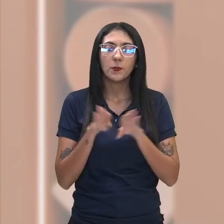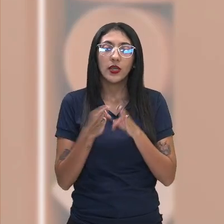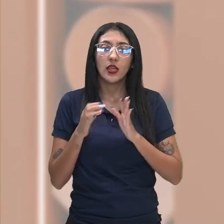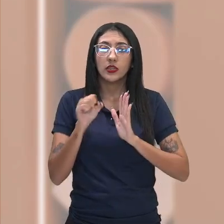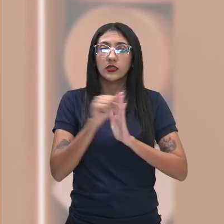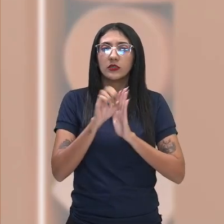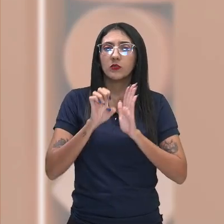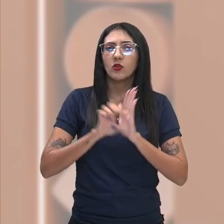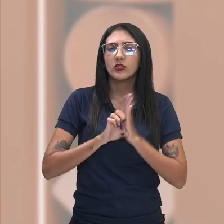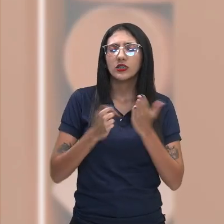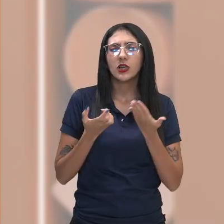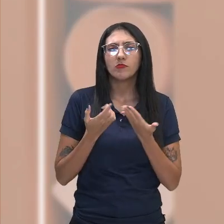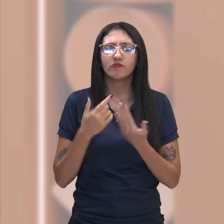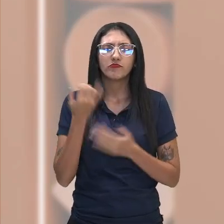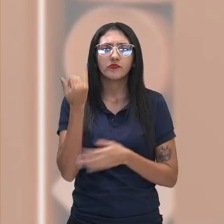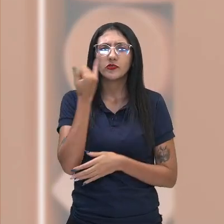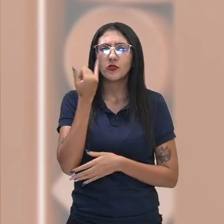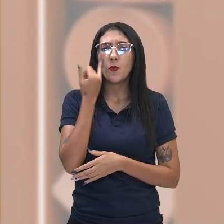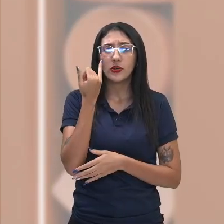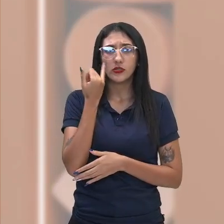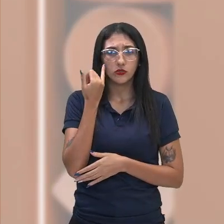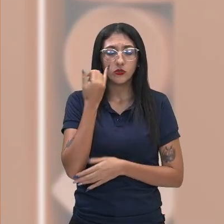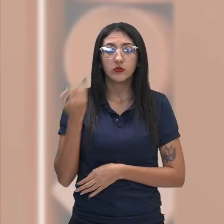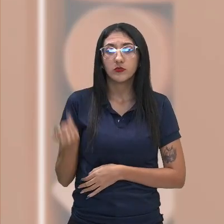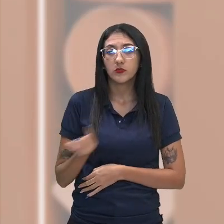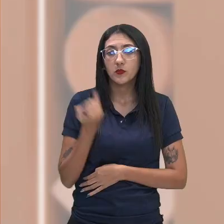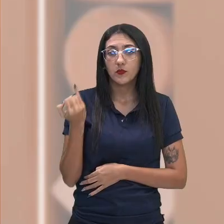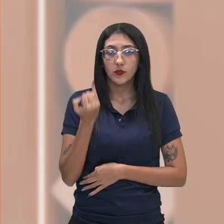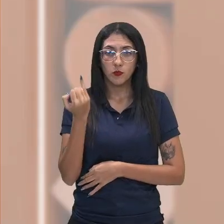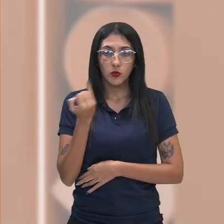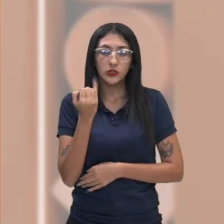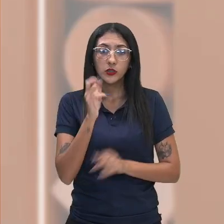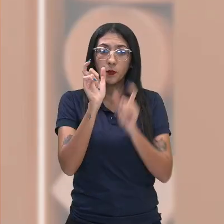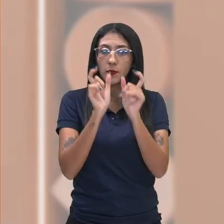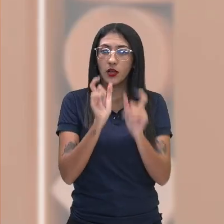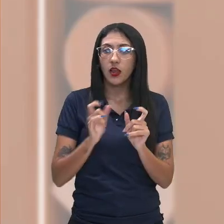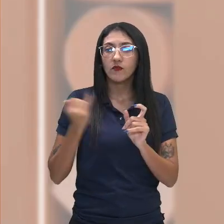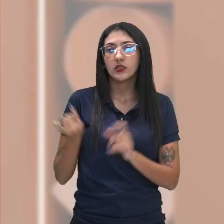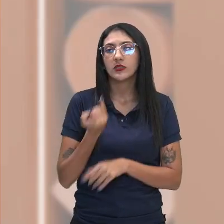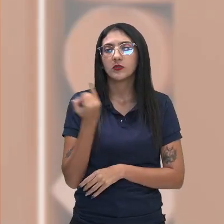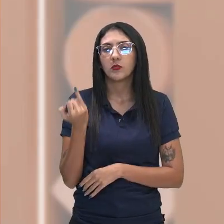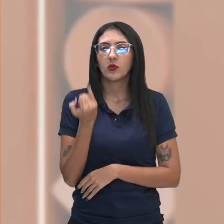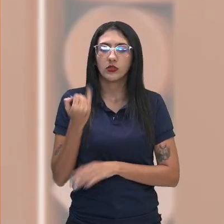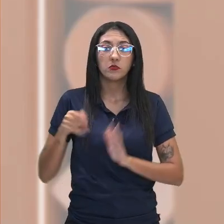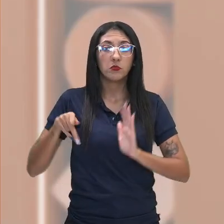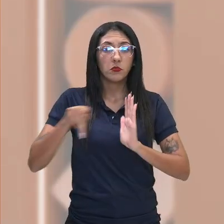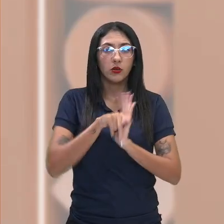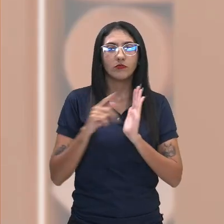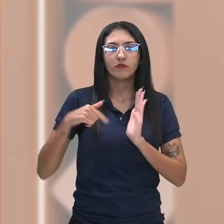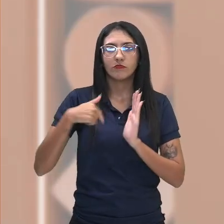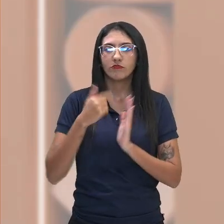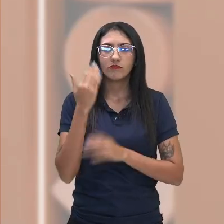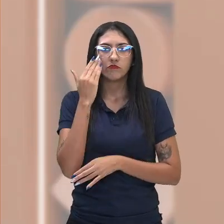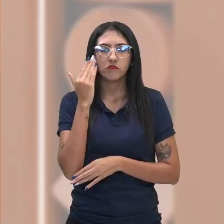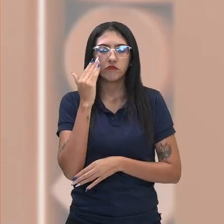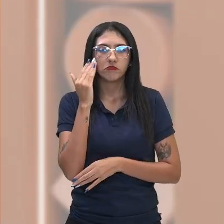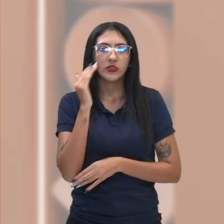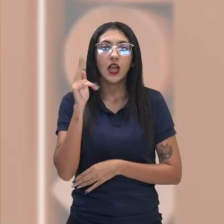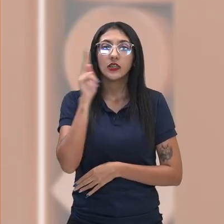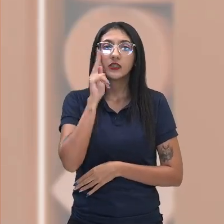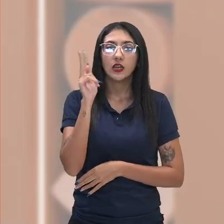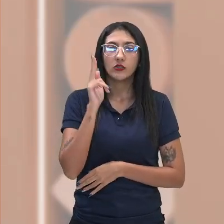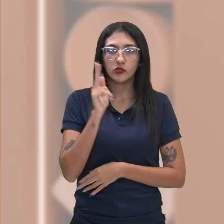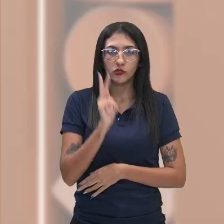simbologias, não diria simbologias, mas alguns determinados termos que são muito importantes para a compreensão